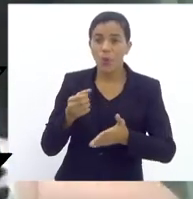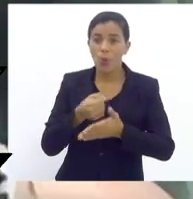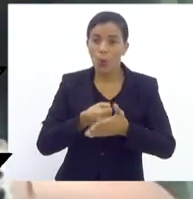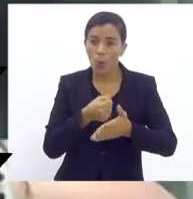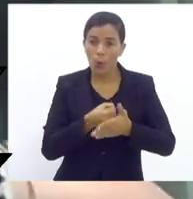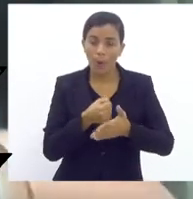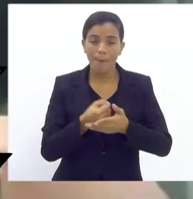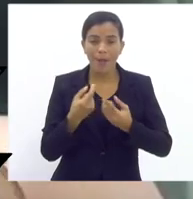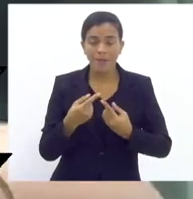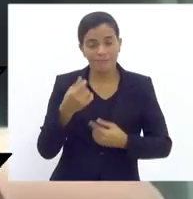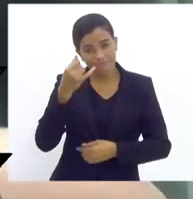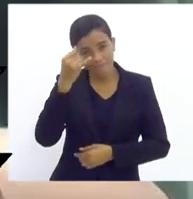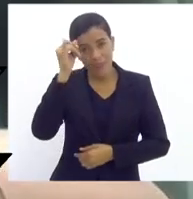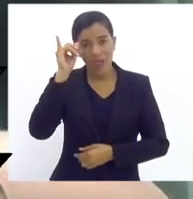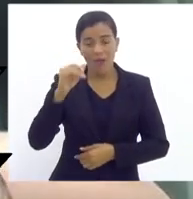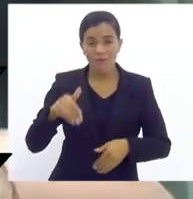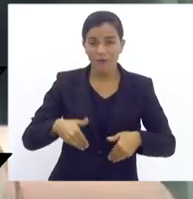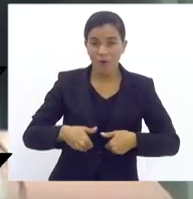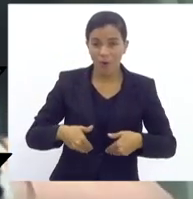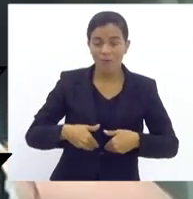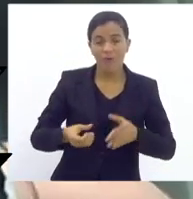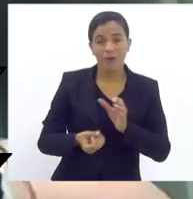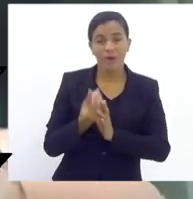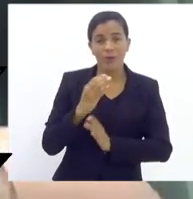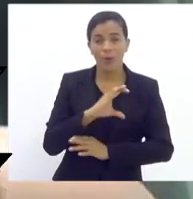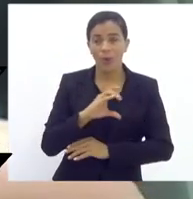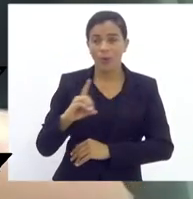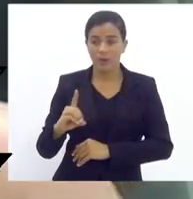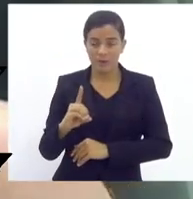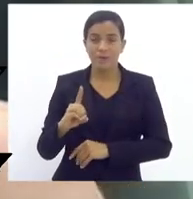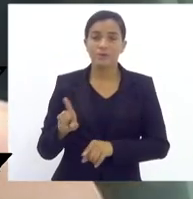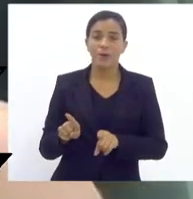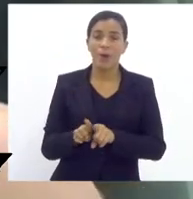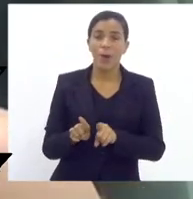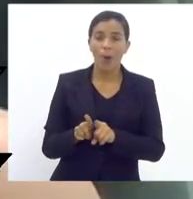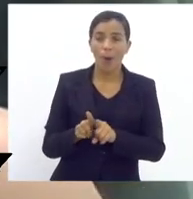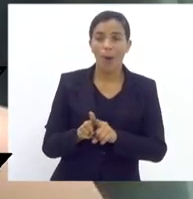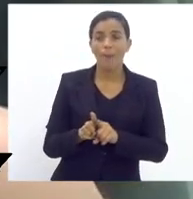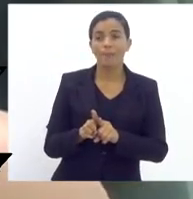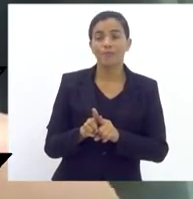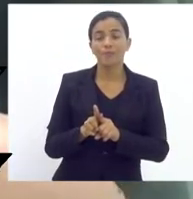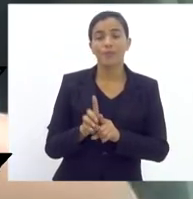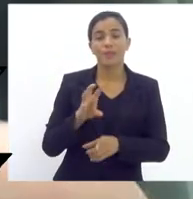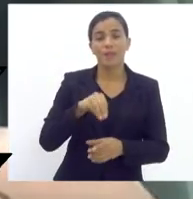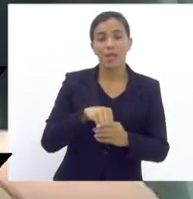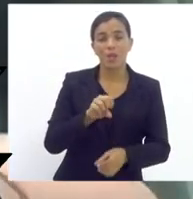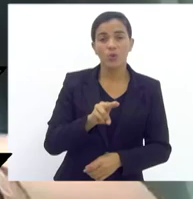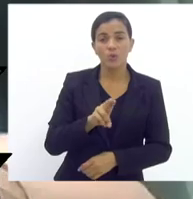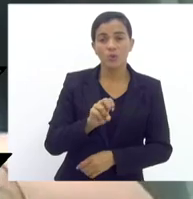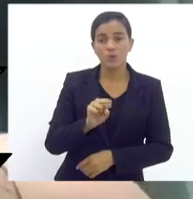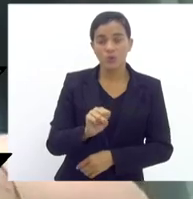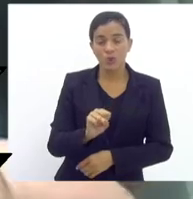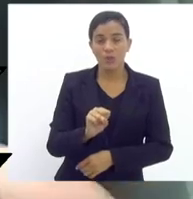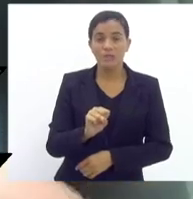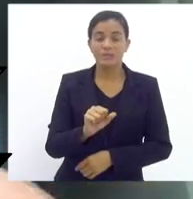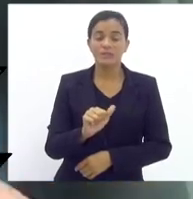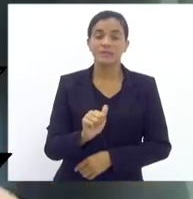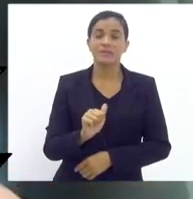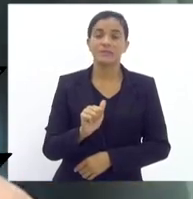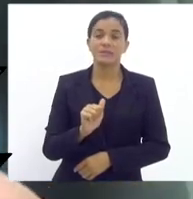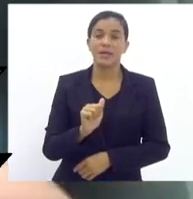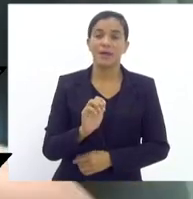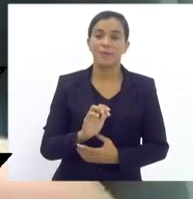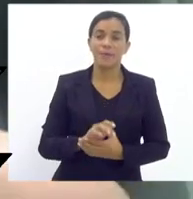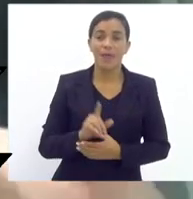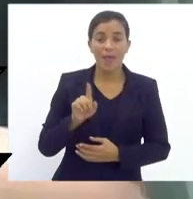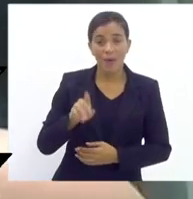fome foi criada uma coordenação de atenção ao migrante refugiado nas suas né já mostrando que esse é